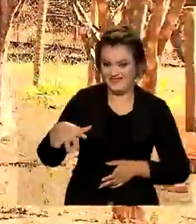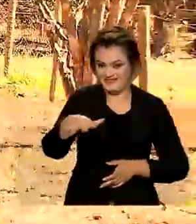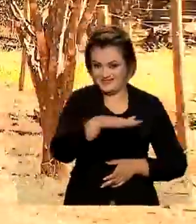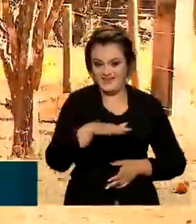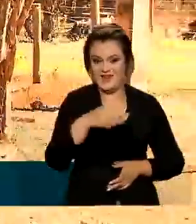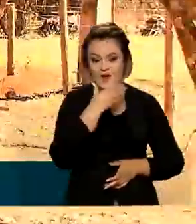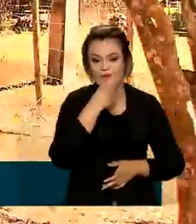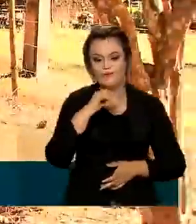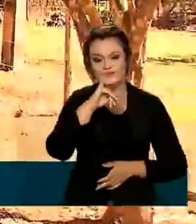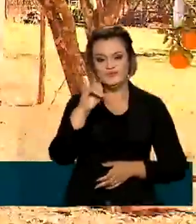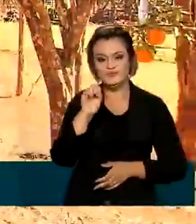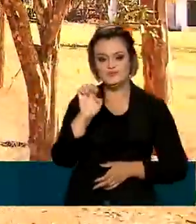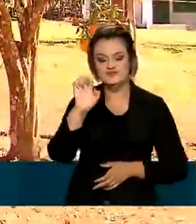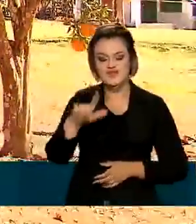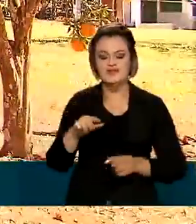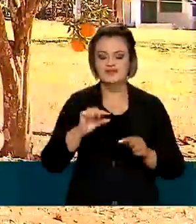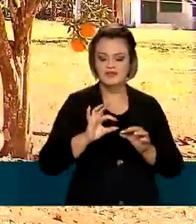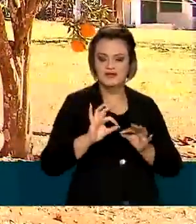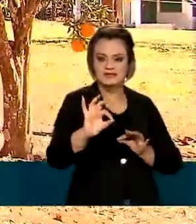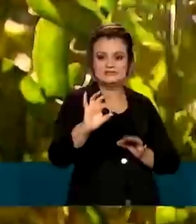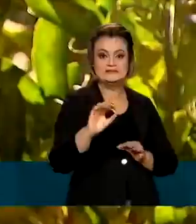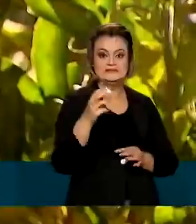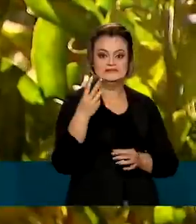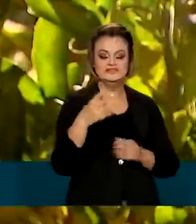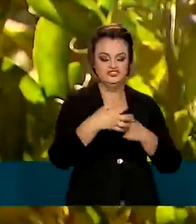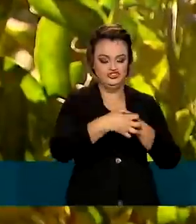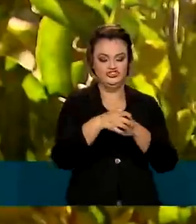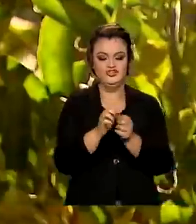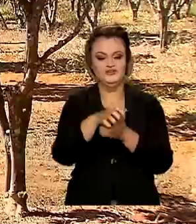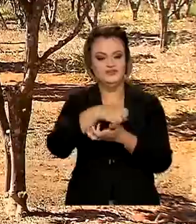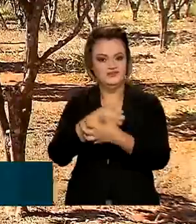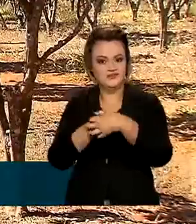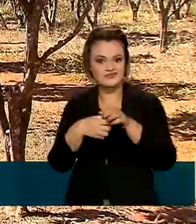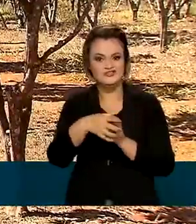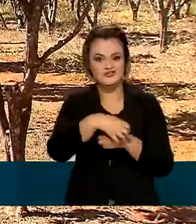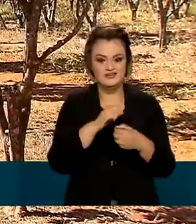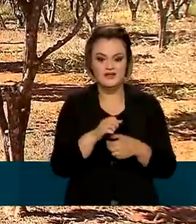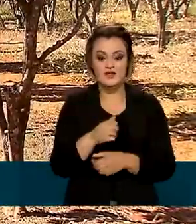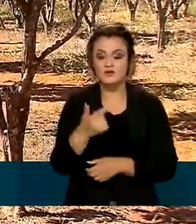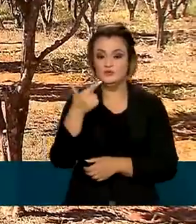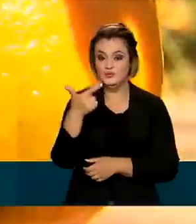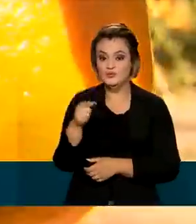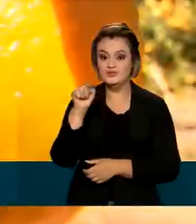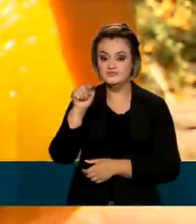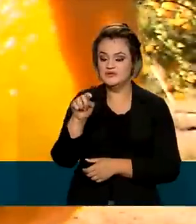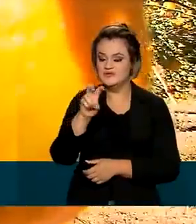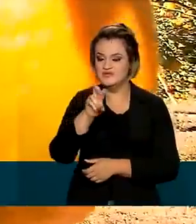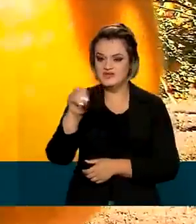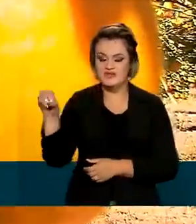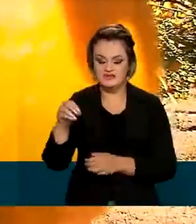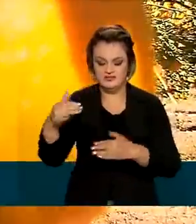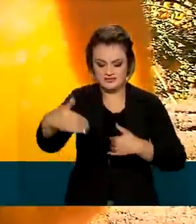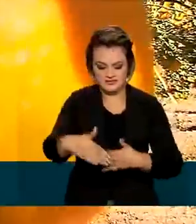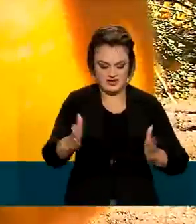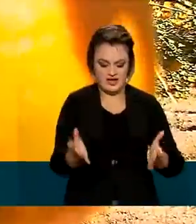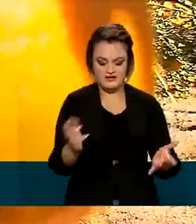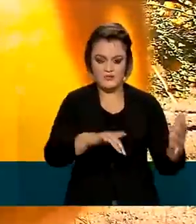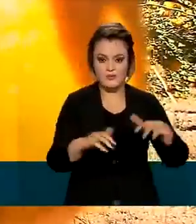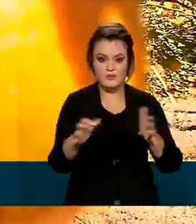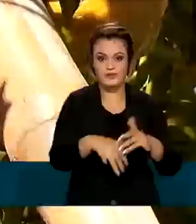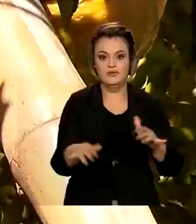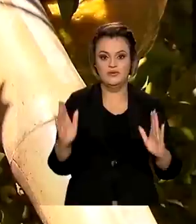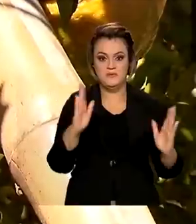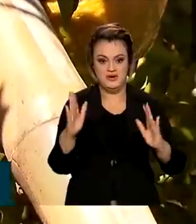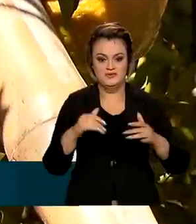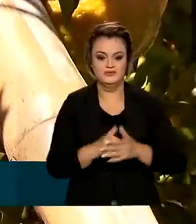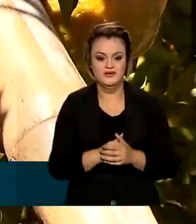seu José cultiva 3 hectares de tangerina. Ele produz cerca de 2.500 caixas da fruta por